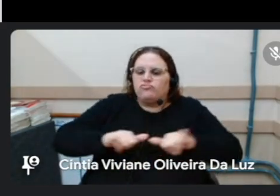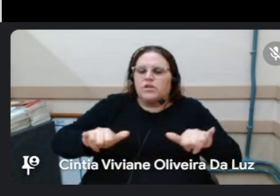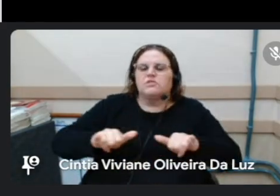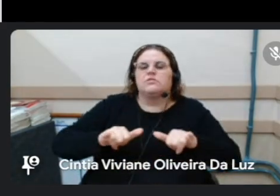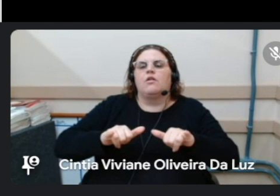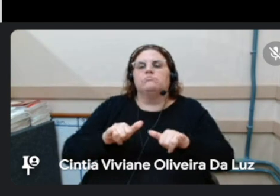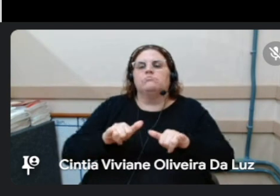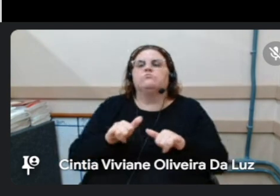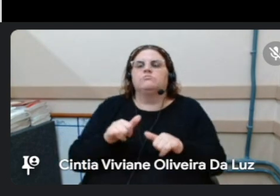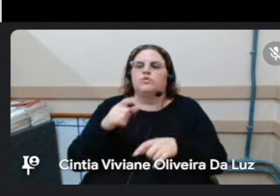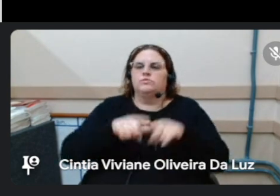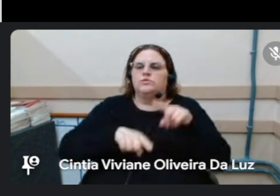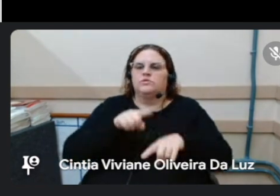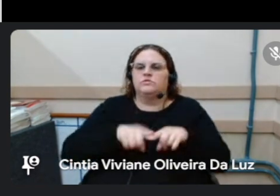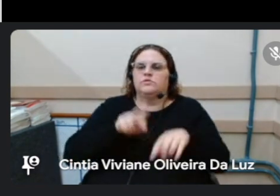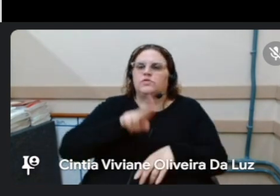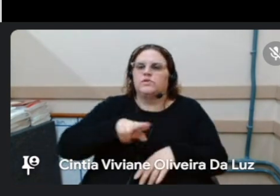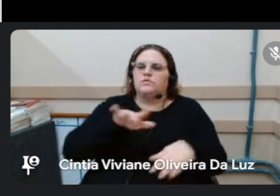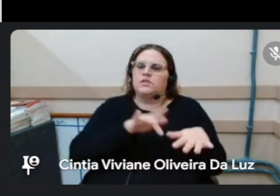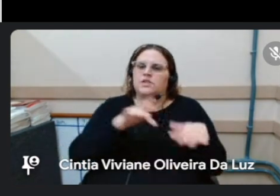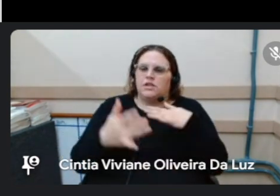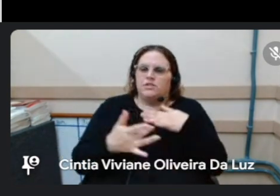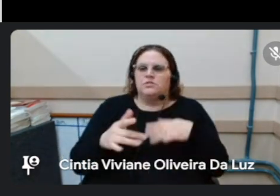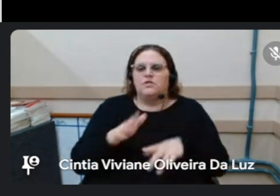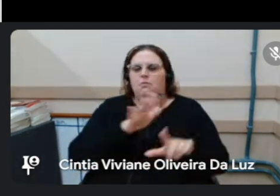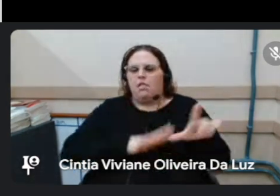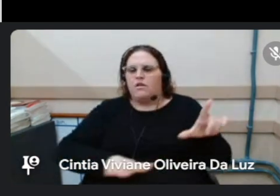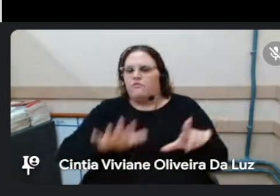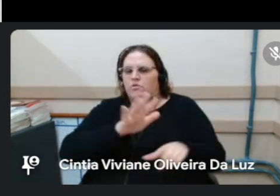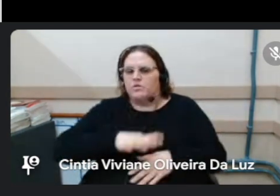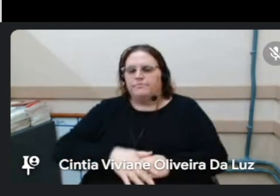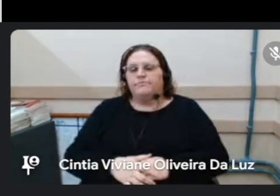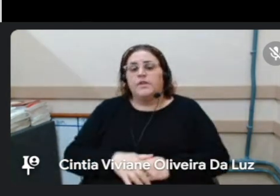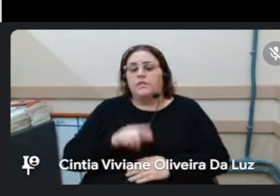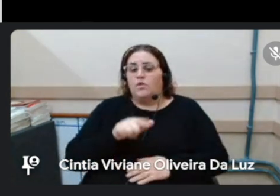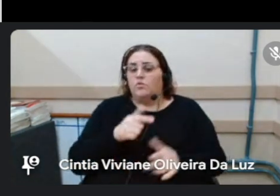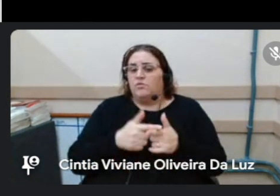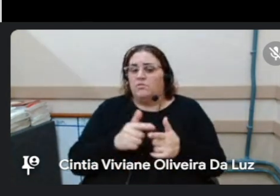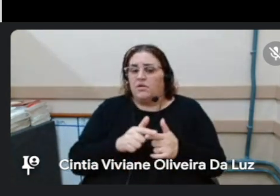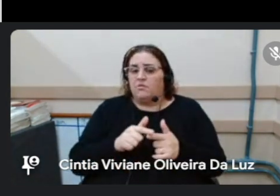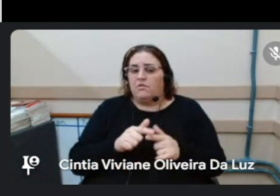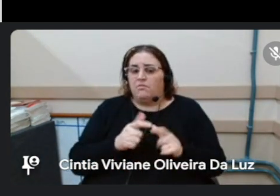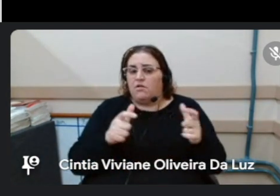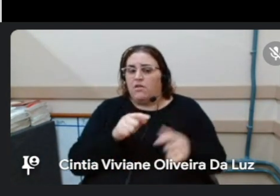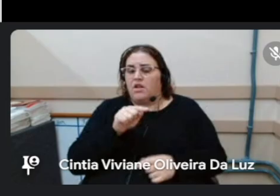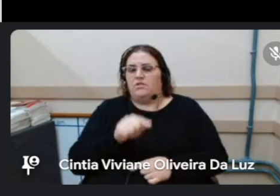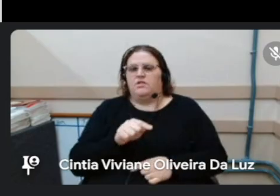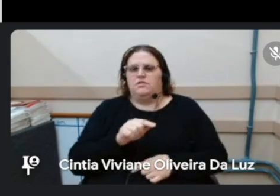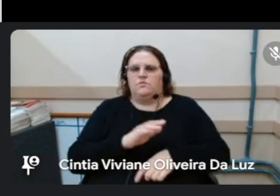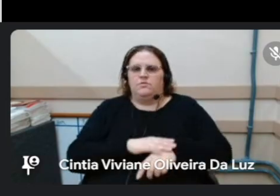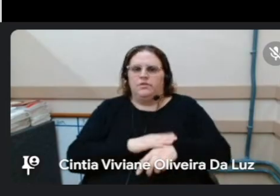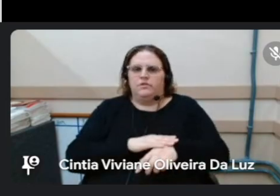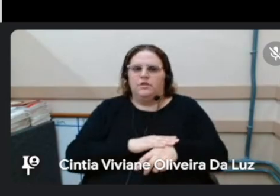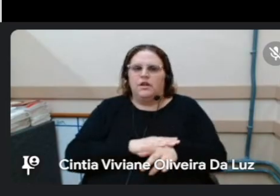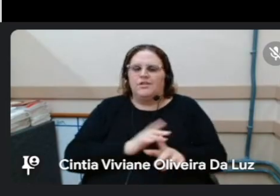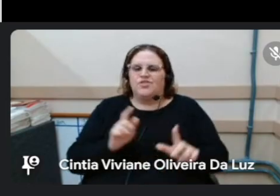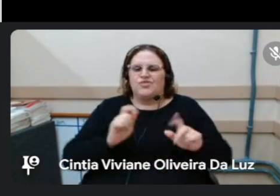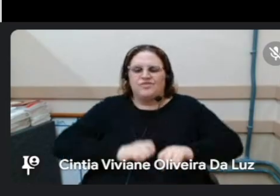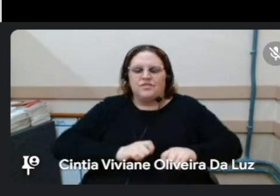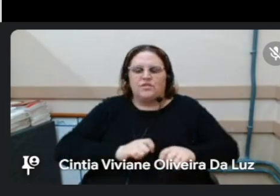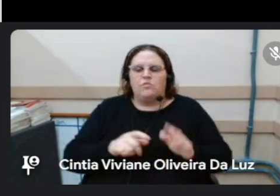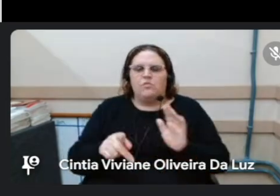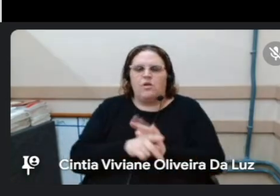pelas plataformas e o problema reside mesmo aí né que pela condição dos músicos não há essa